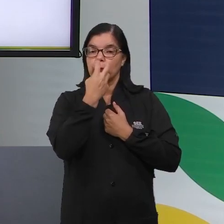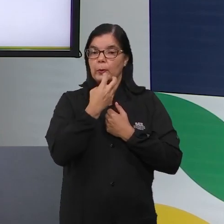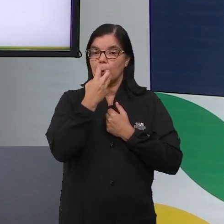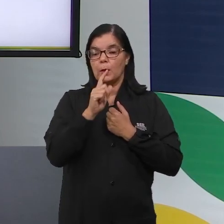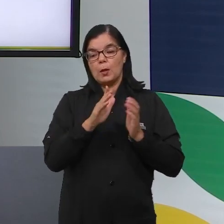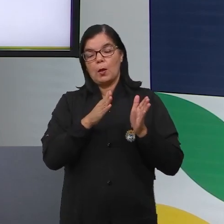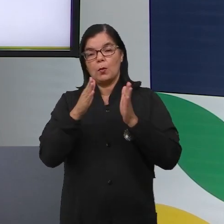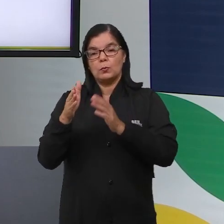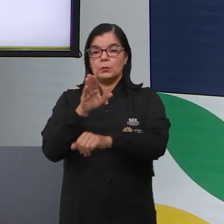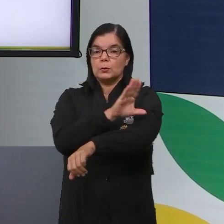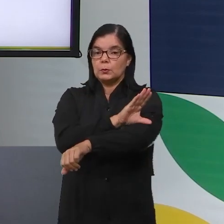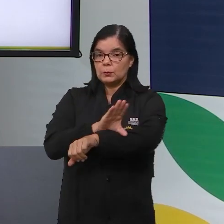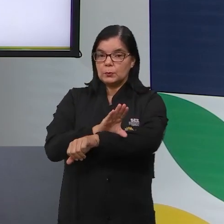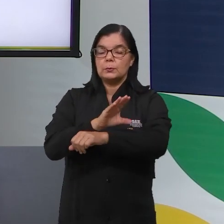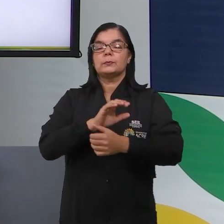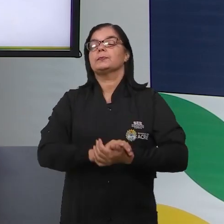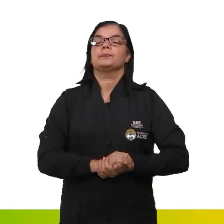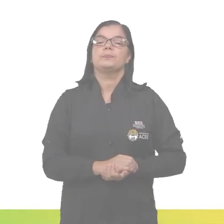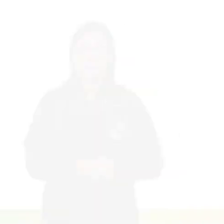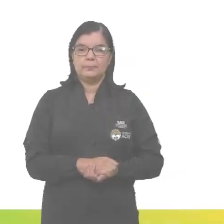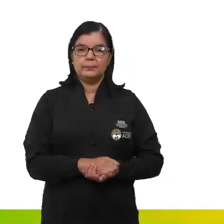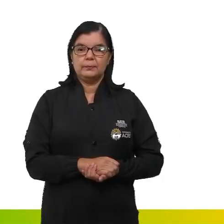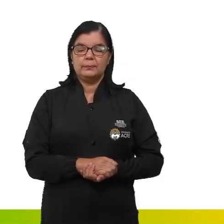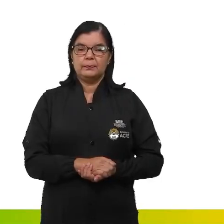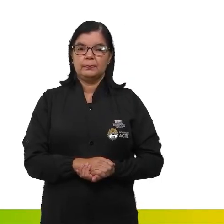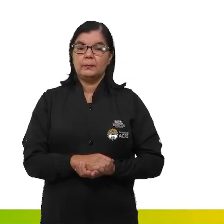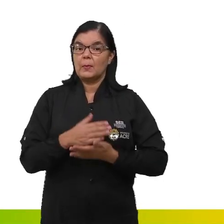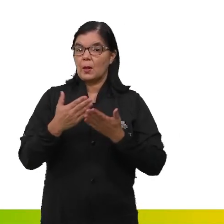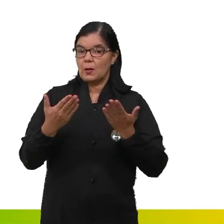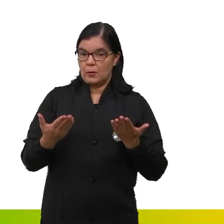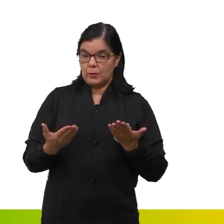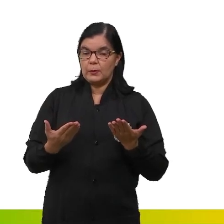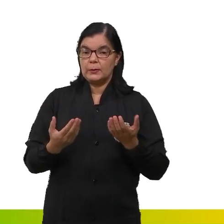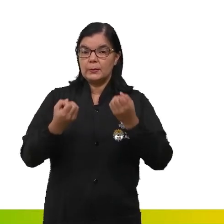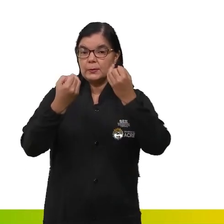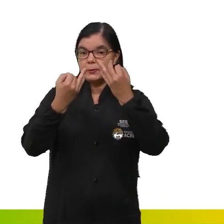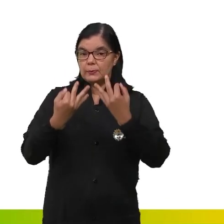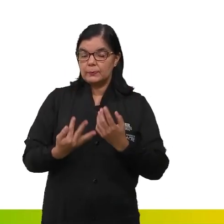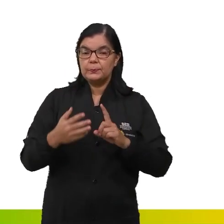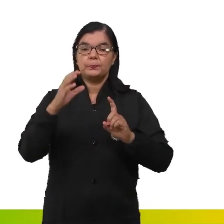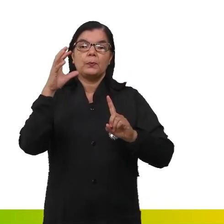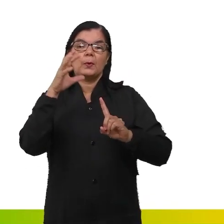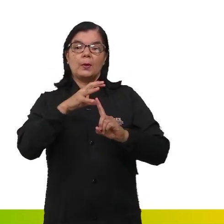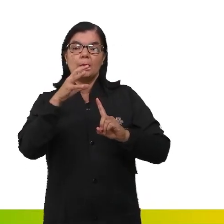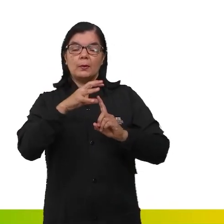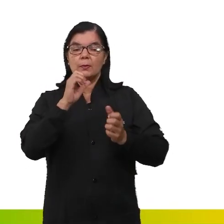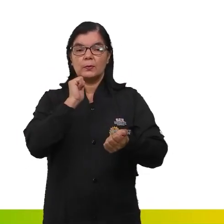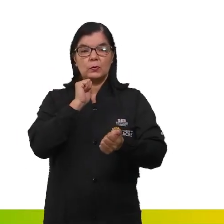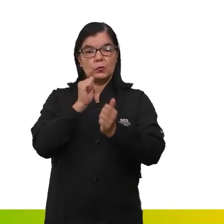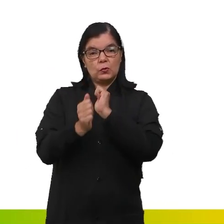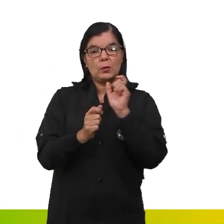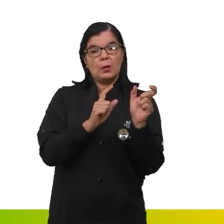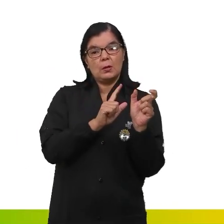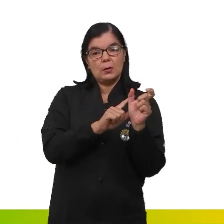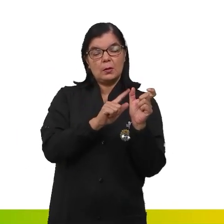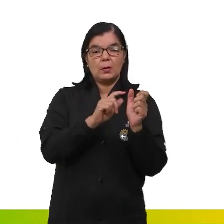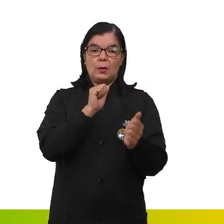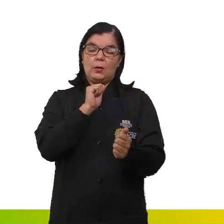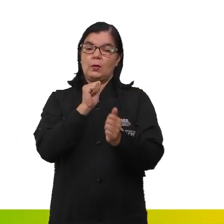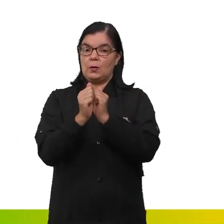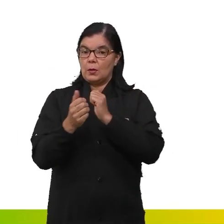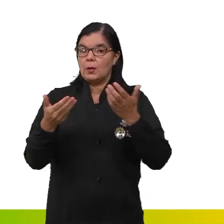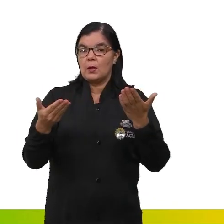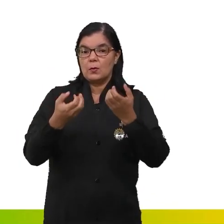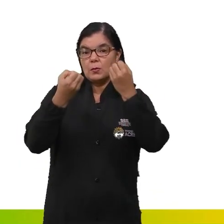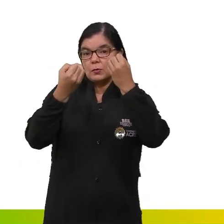cultural. Compreendido? Vamos avançar aqui, ó. Então, vamos agora abordar aqui a influência no esporte, ó. Terminologia esportiva. Então, aqui agora